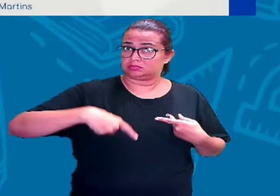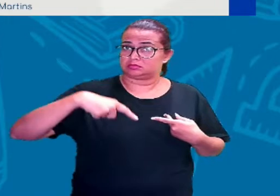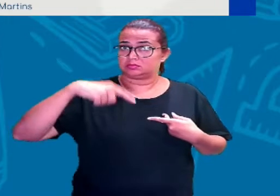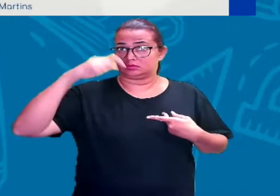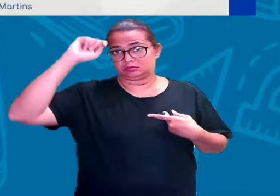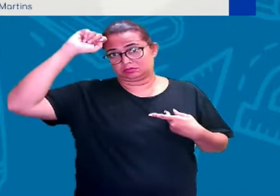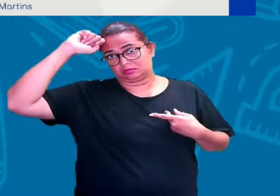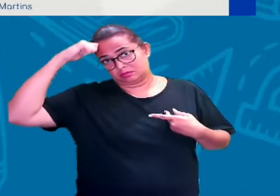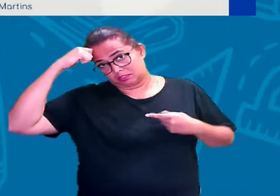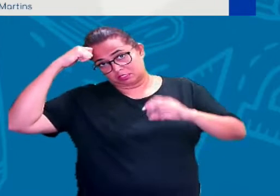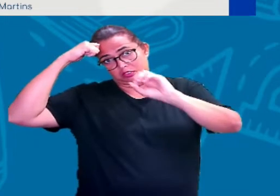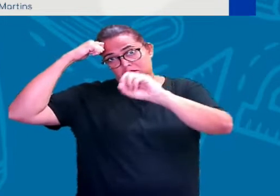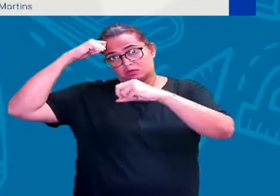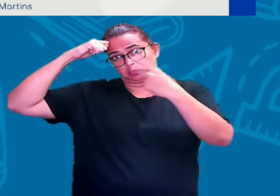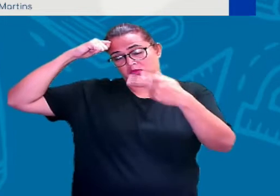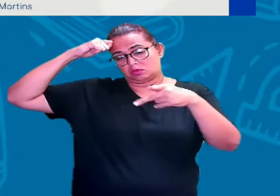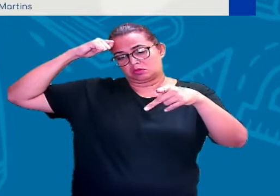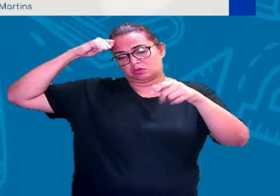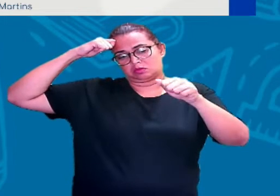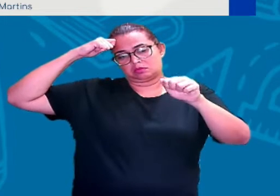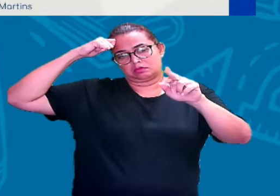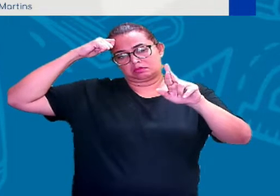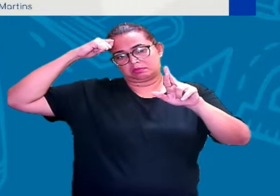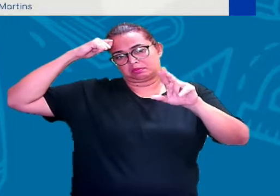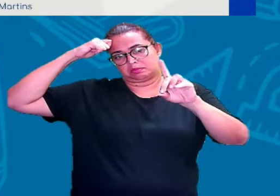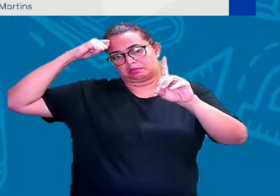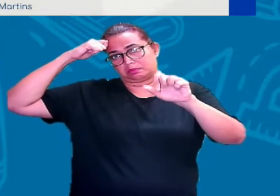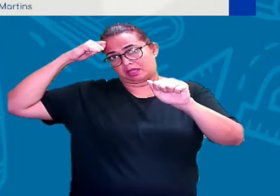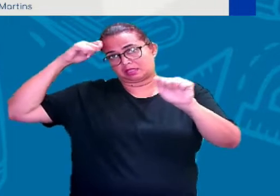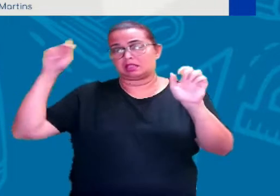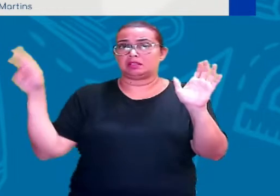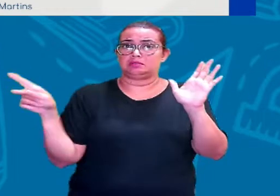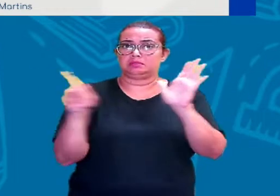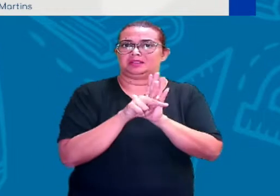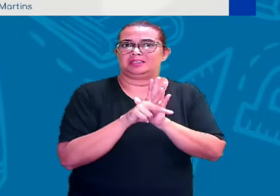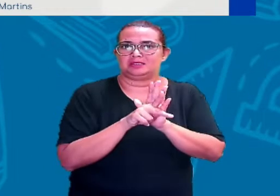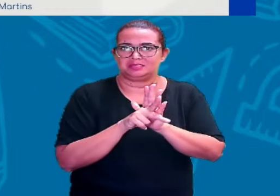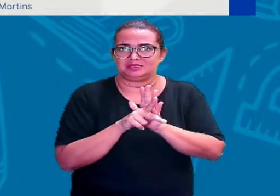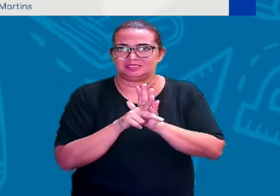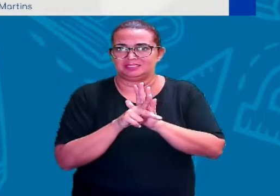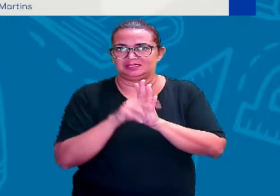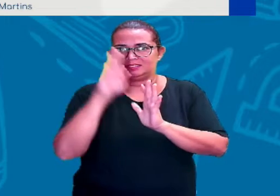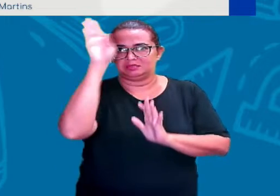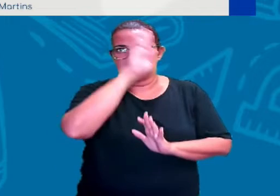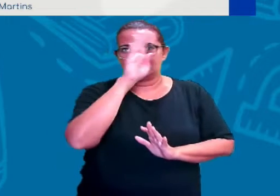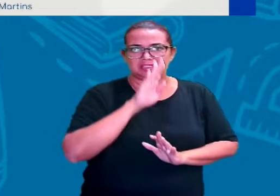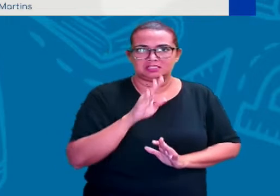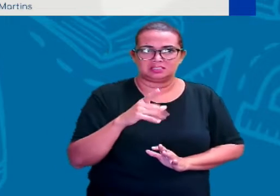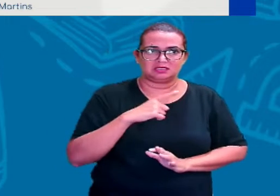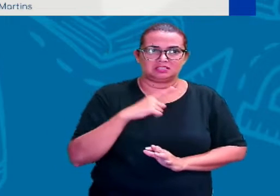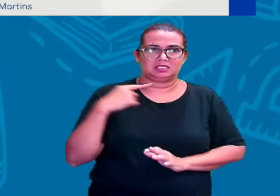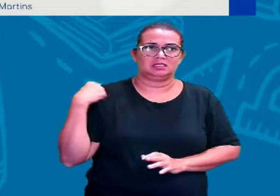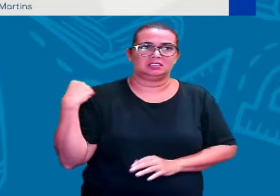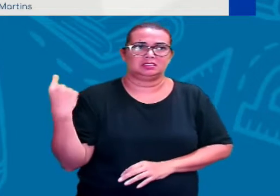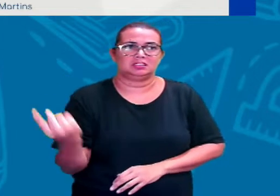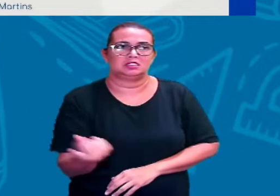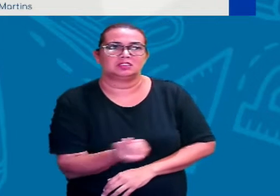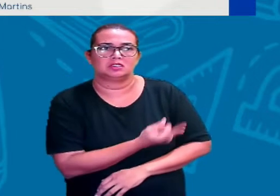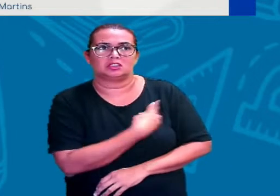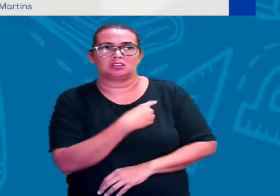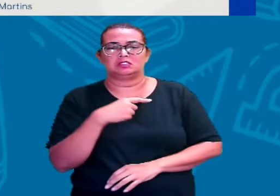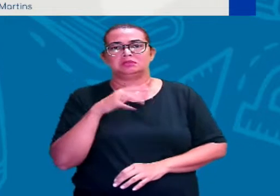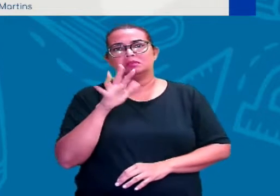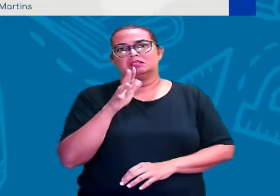da população negra, a população afrodescendente do Brasil. E veja só, que detalhe importante, nós somos